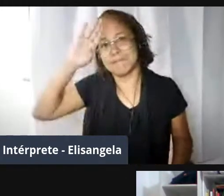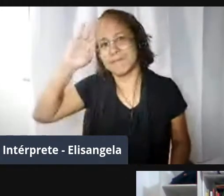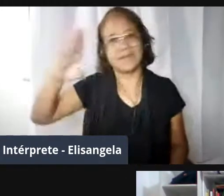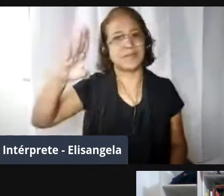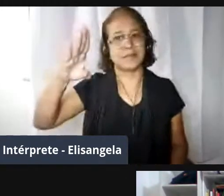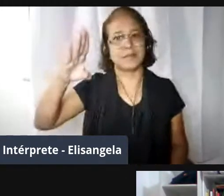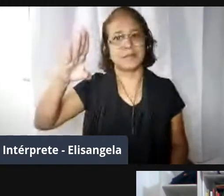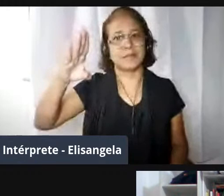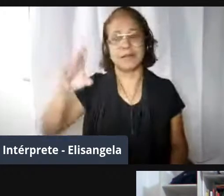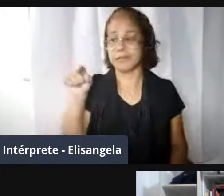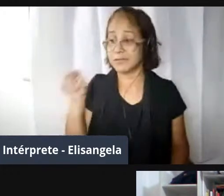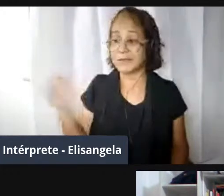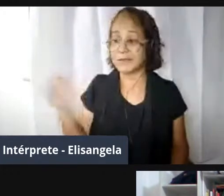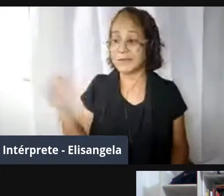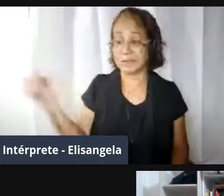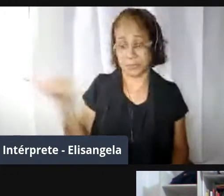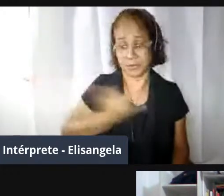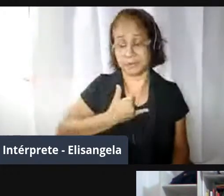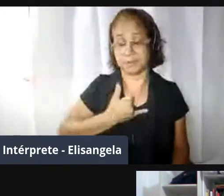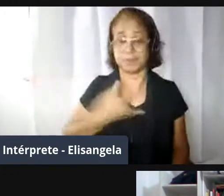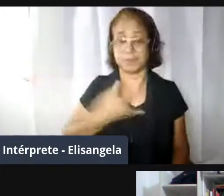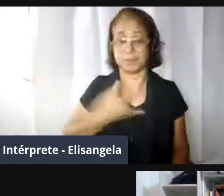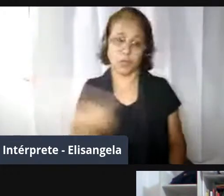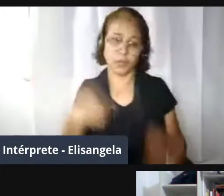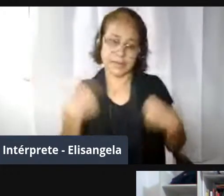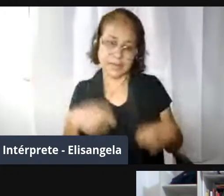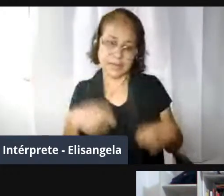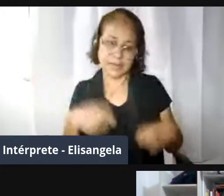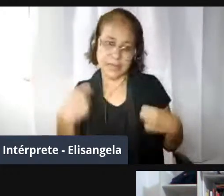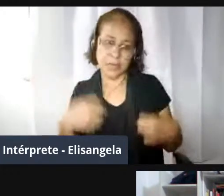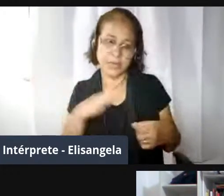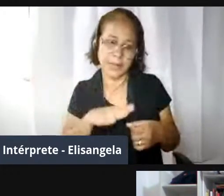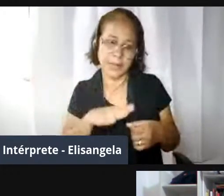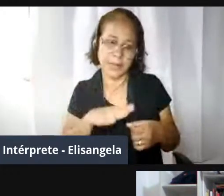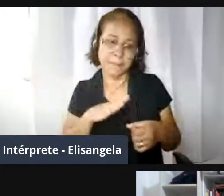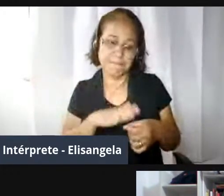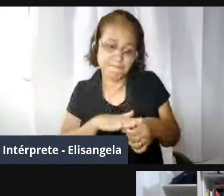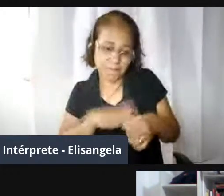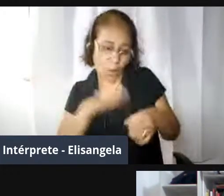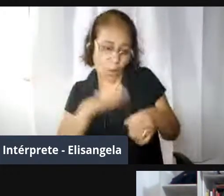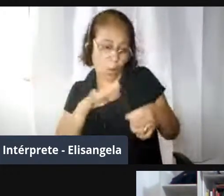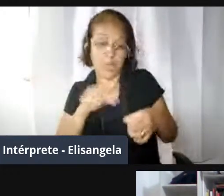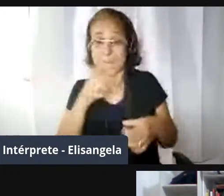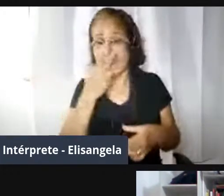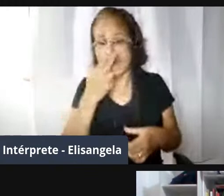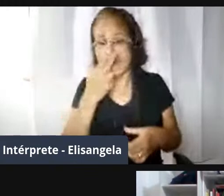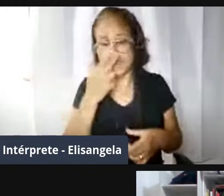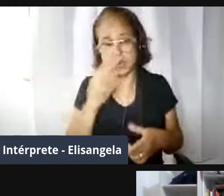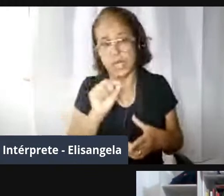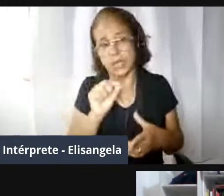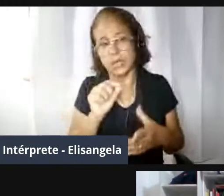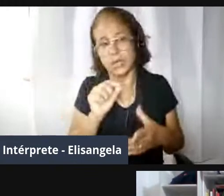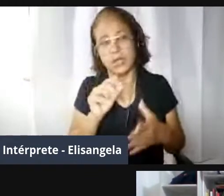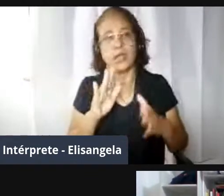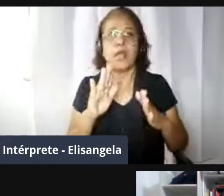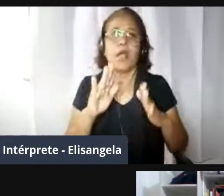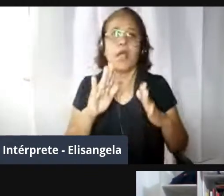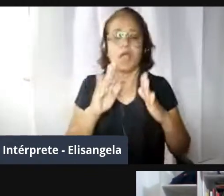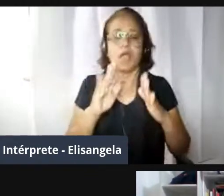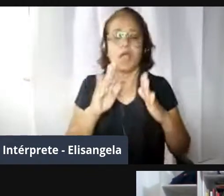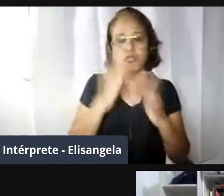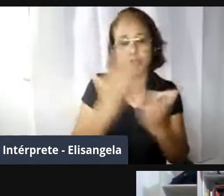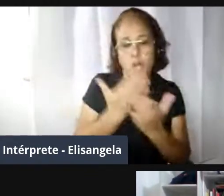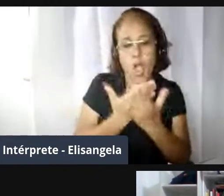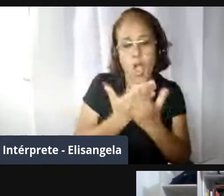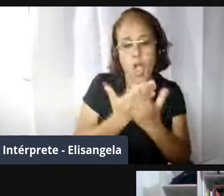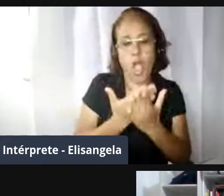né? A gente tem que desnaturalizar esse senso comum, né? Por exemplo, de que a escola para o século XIX é para brancos, que as pessoas ainda